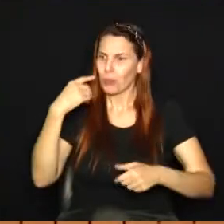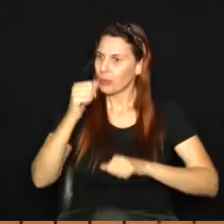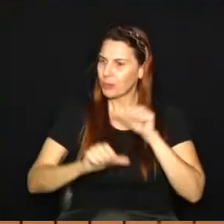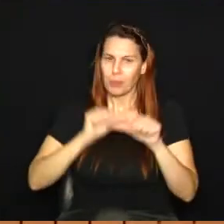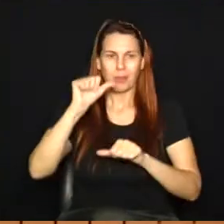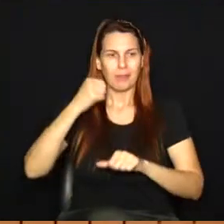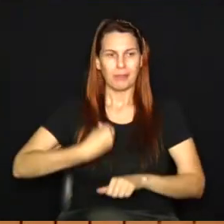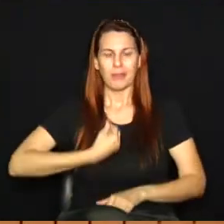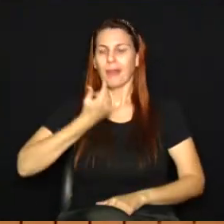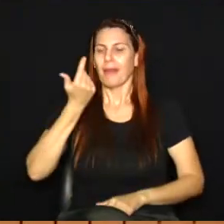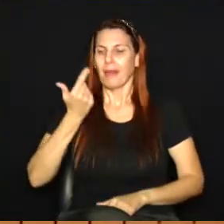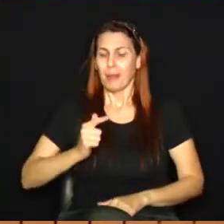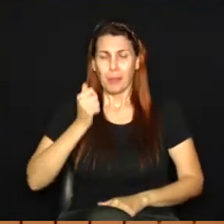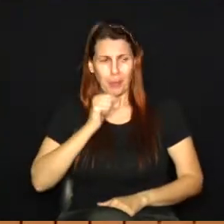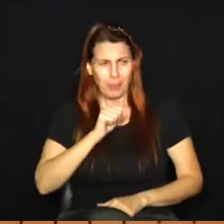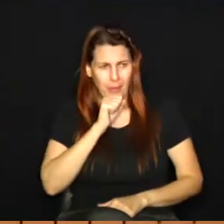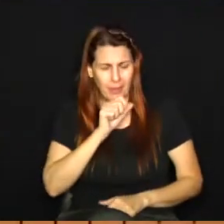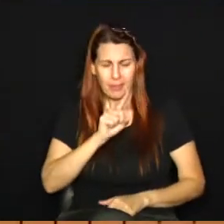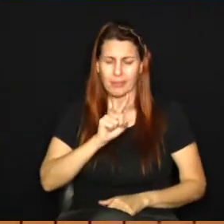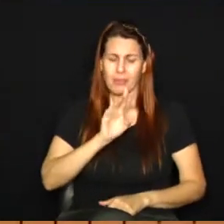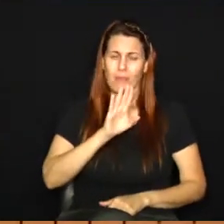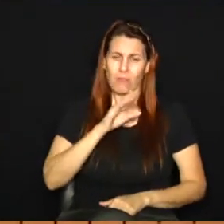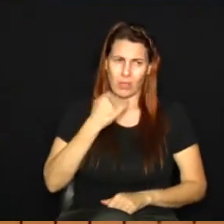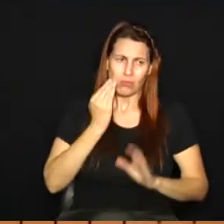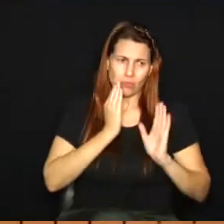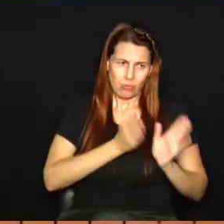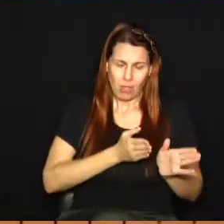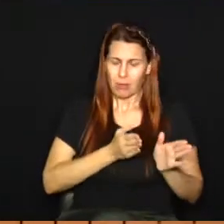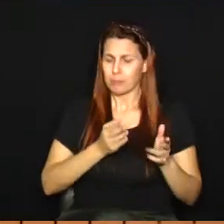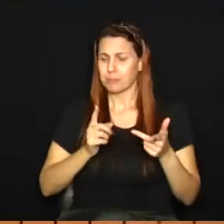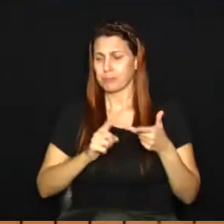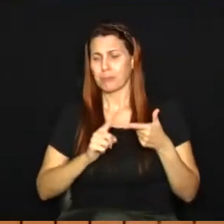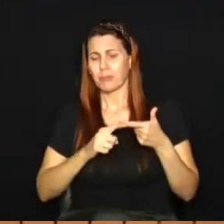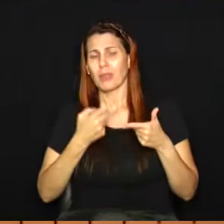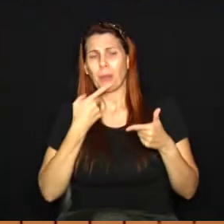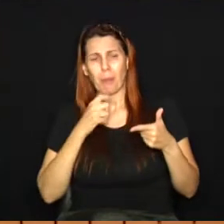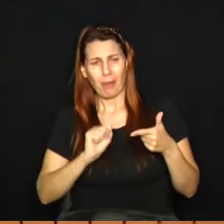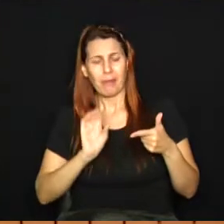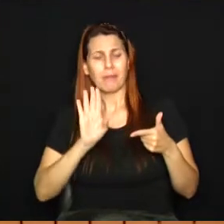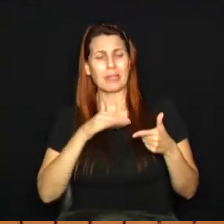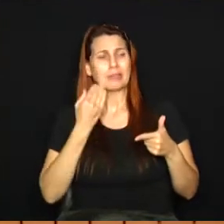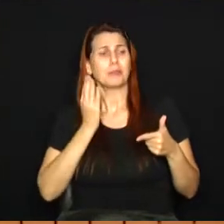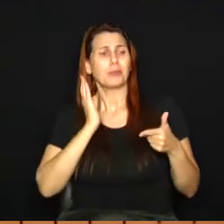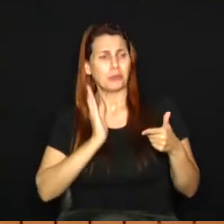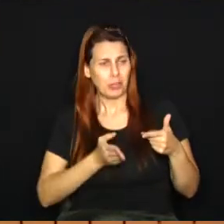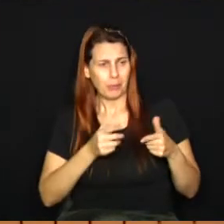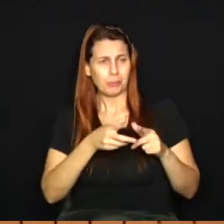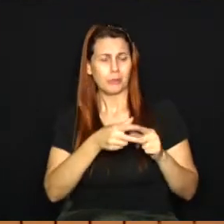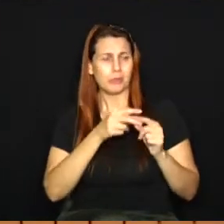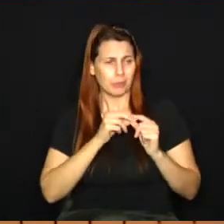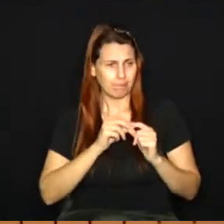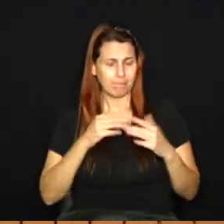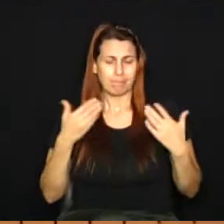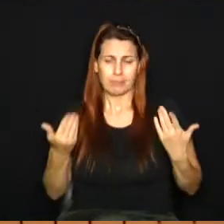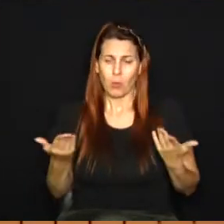minha vida, porque minha mãe já havia falecido e meu pai também já havia falecido. Que, aliás,